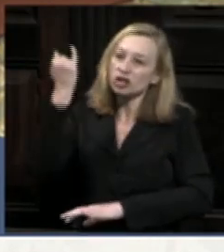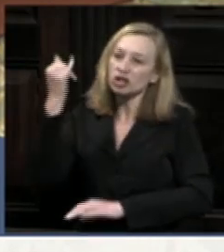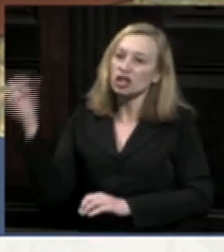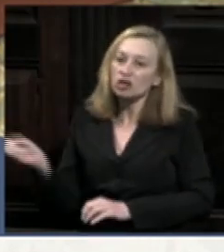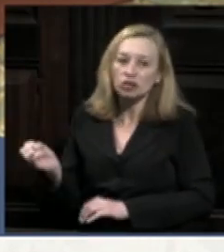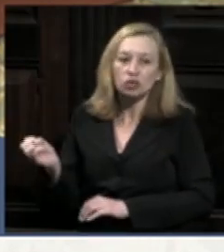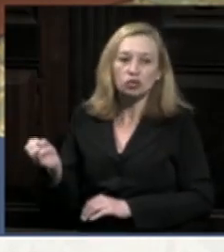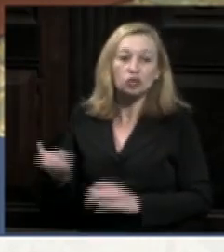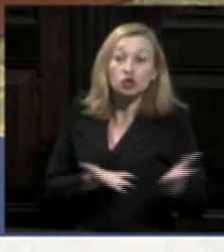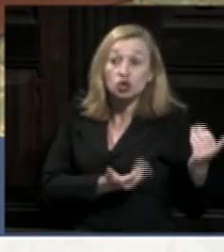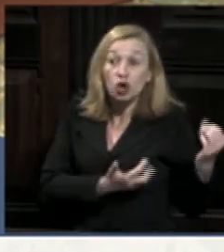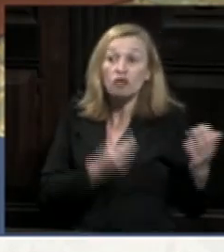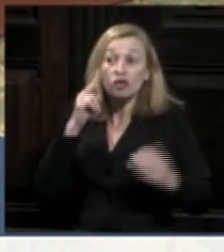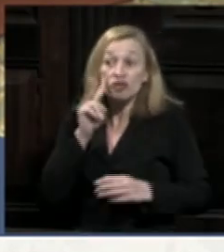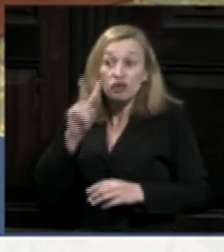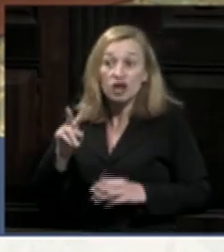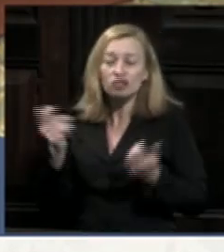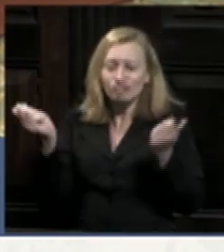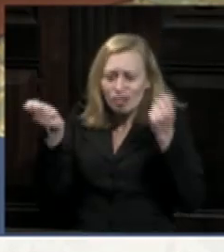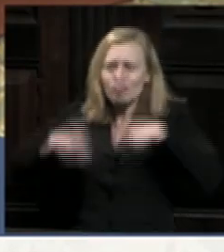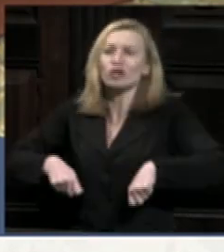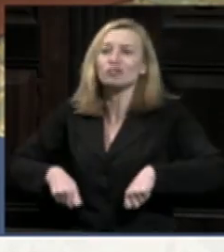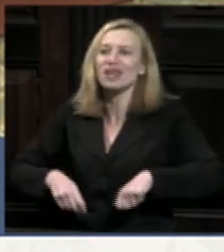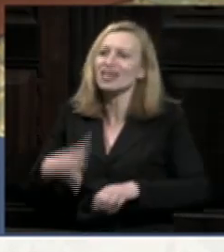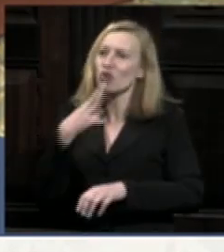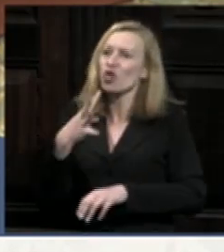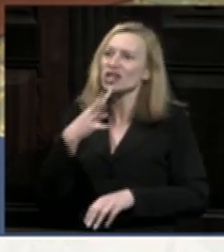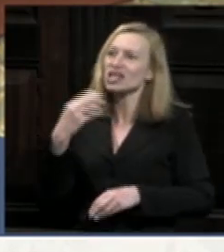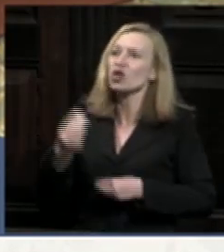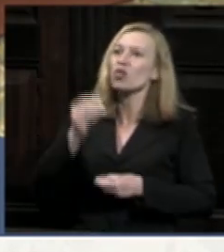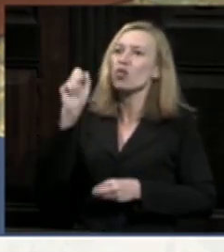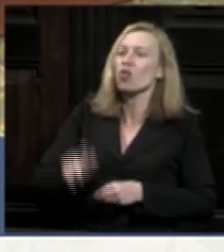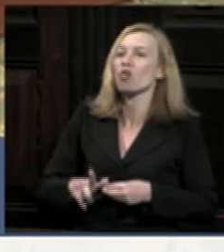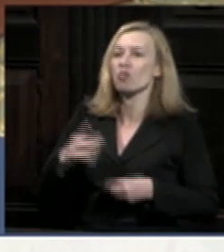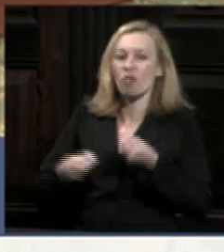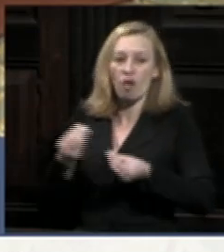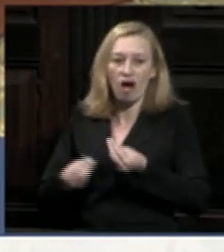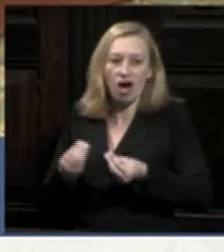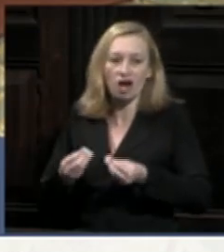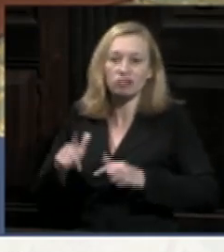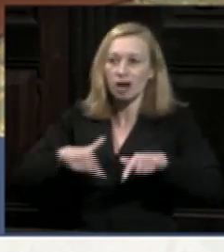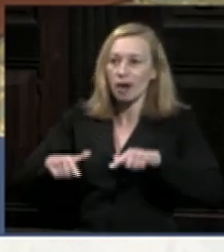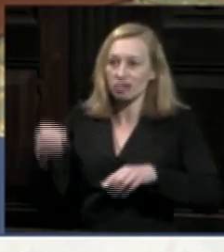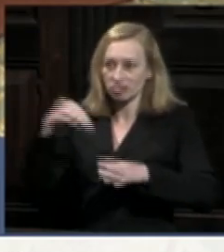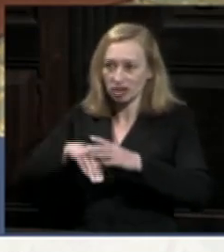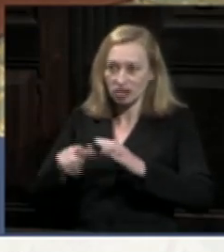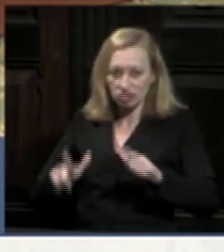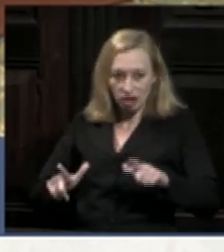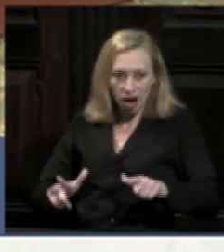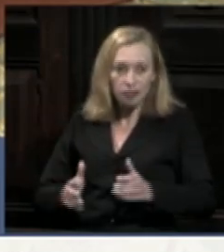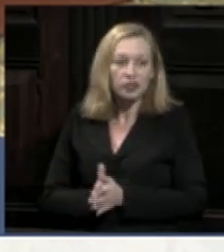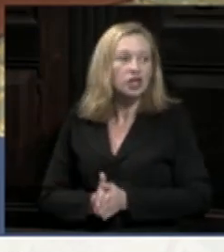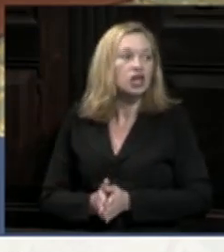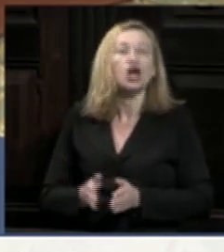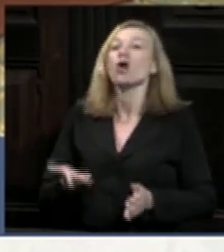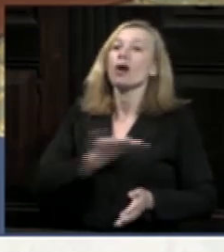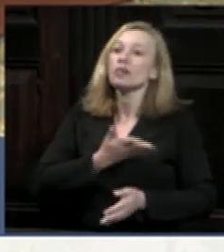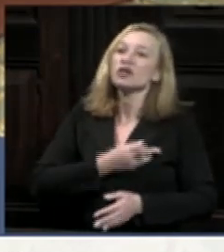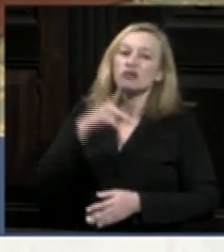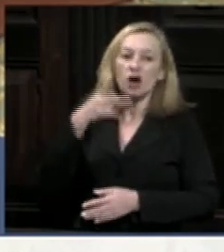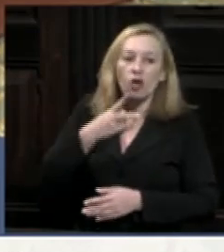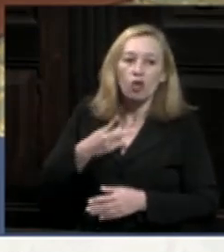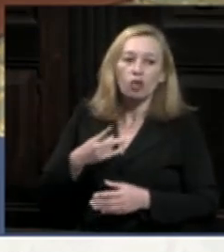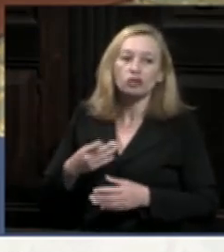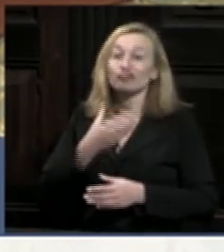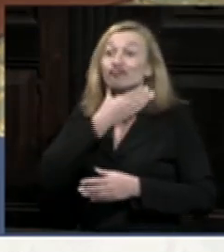tenham possibilidade de conhecer como é a dinâmica lamento vossa excelência palavra da gravidade da nossa crise do problema